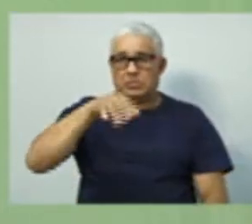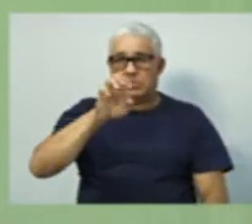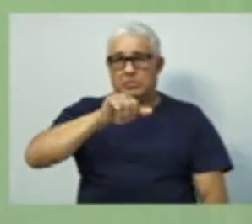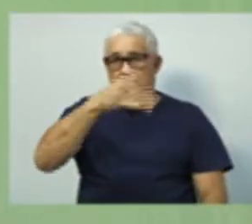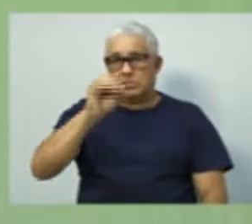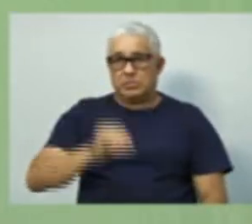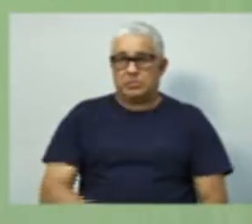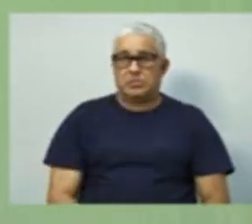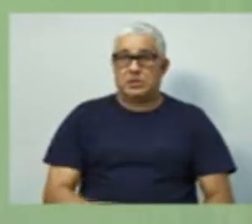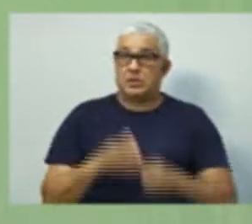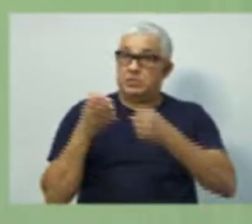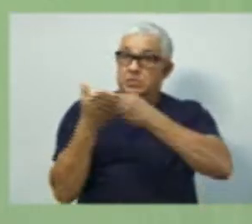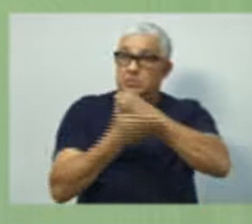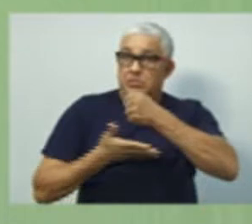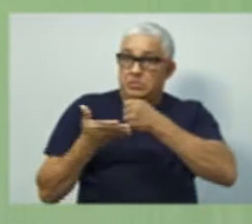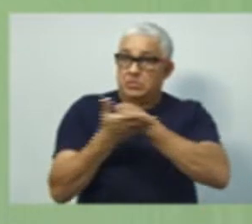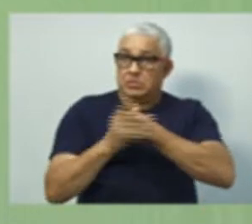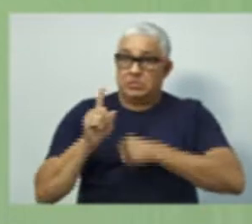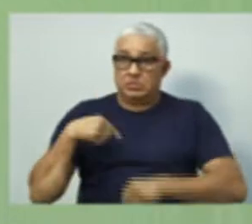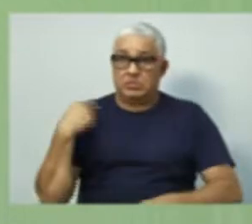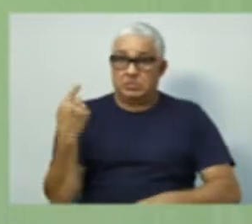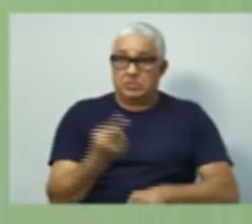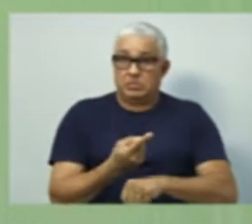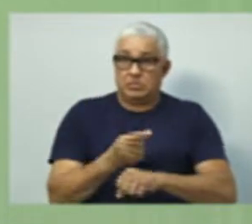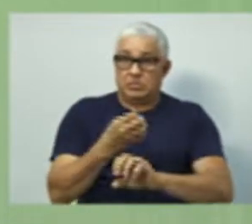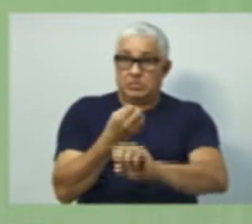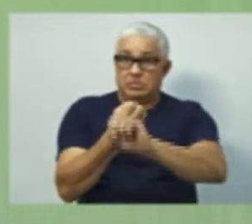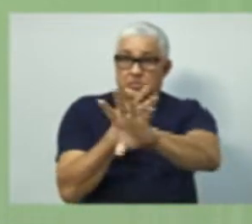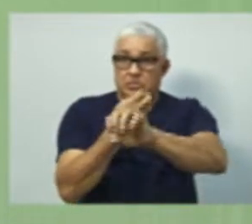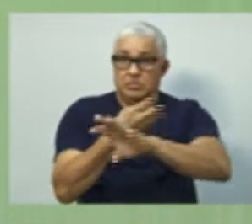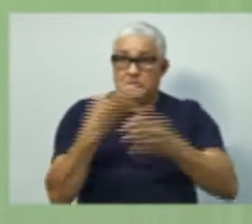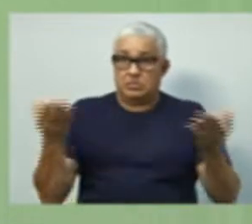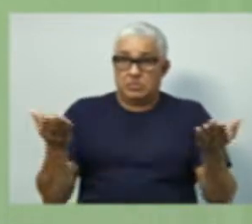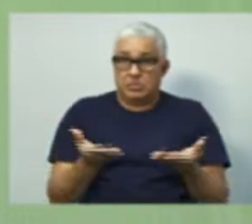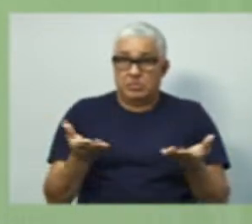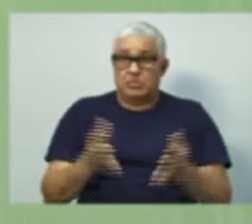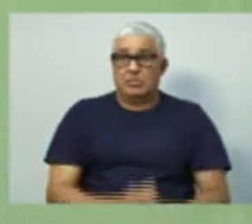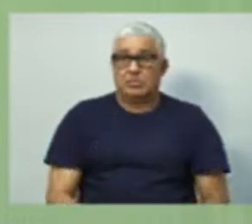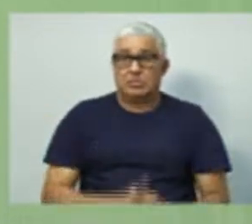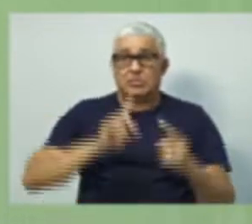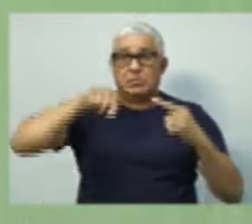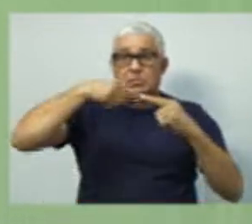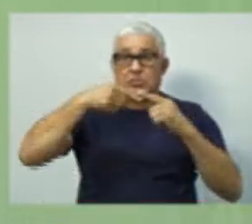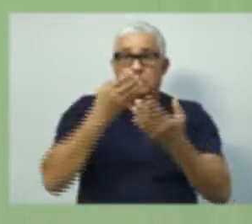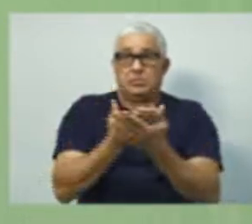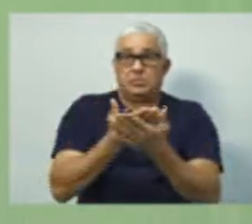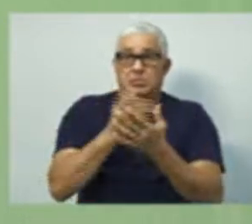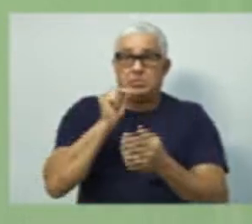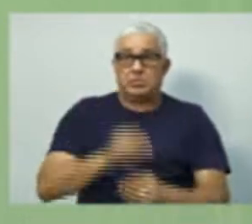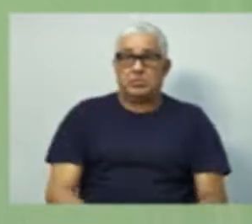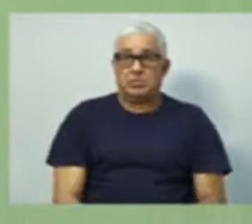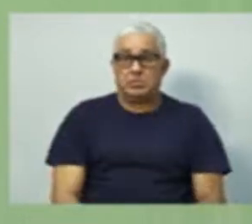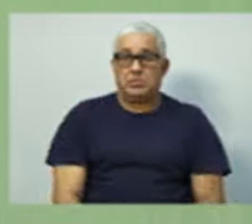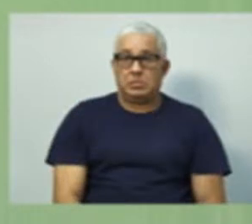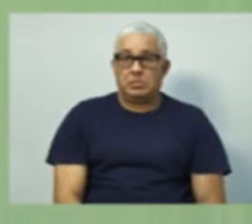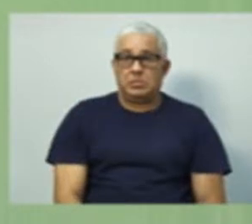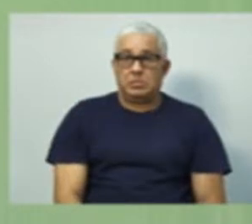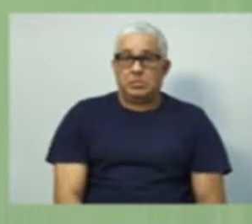Essa vai ser a base da nossa teleaula de hoje. O objetivo da aula é o seguinte: